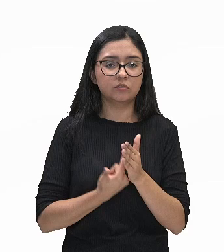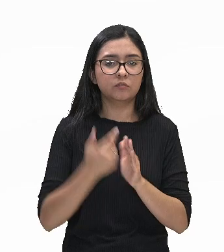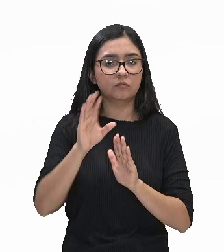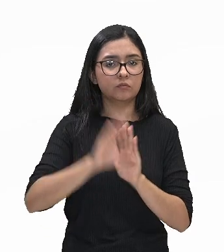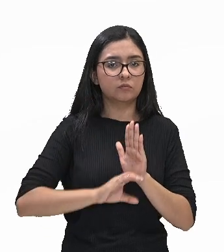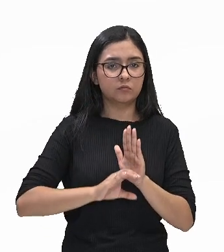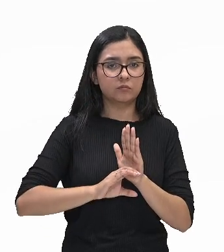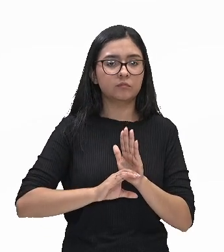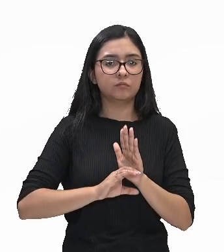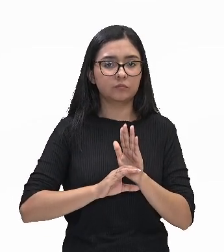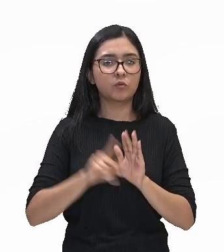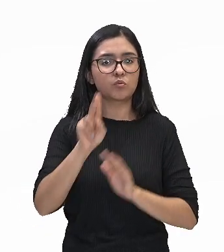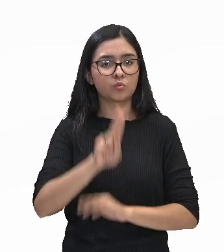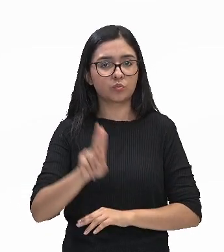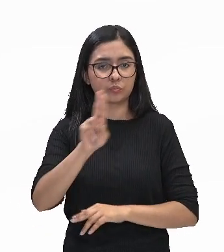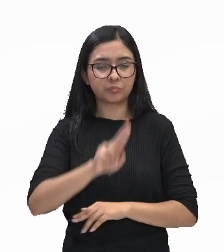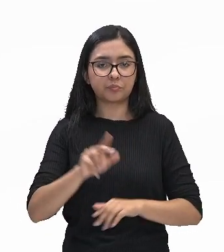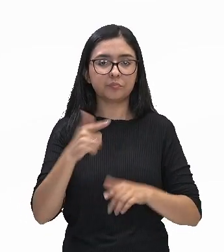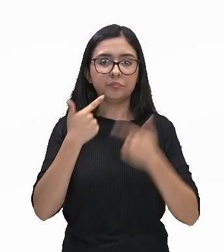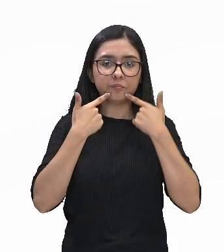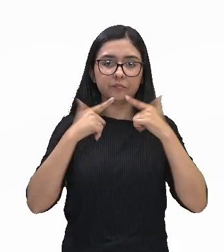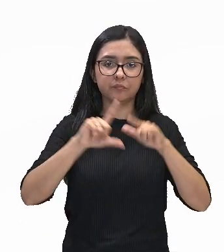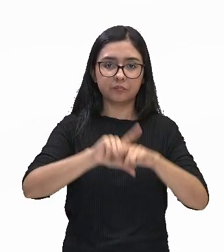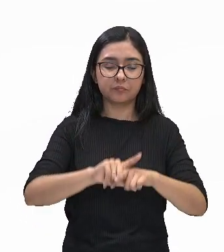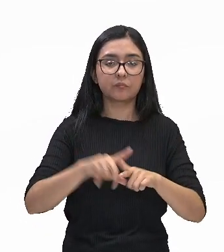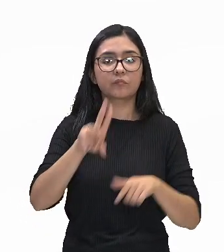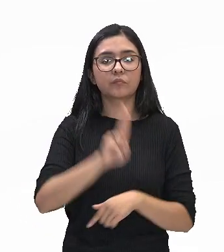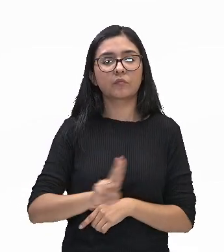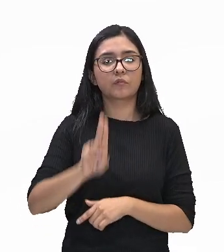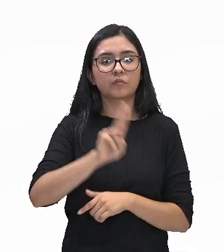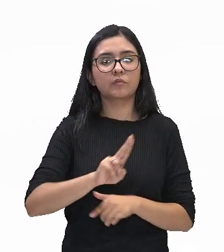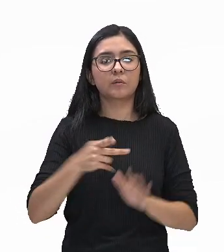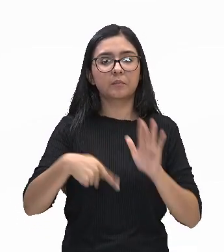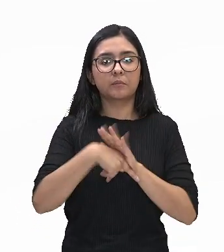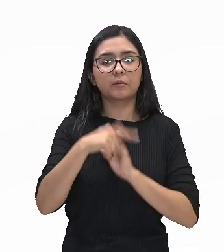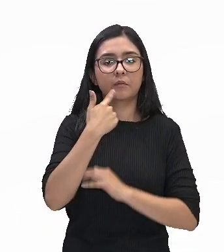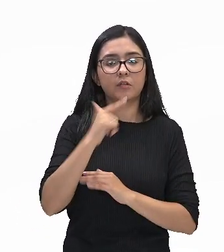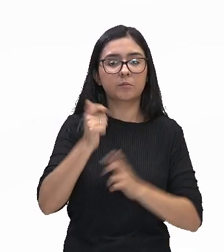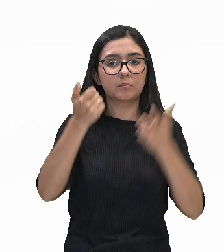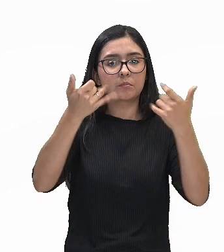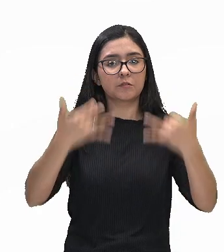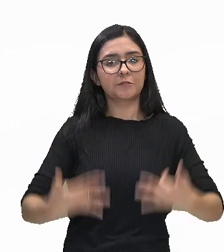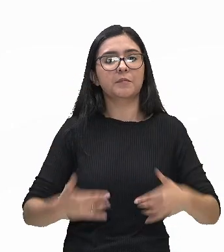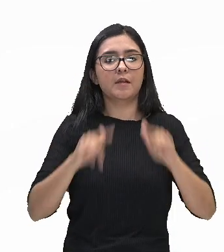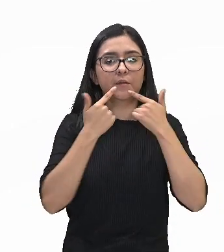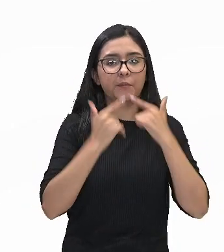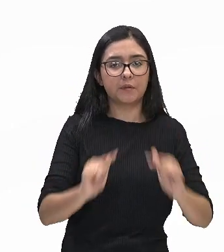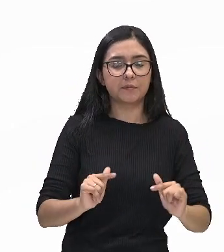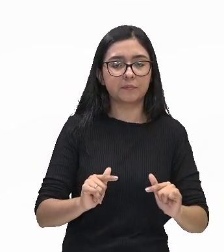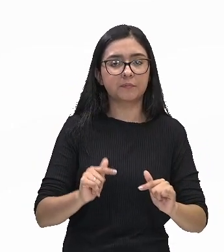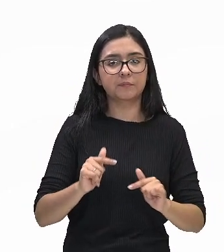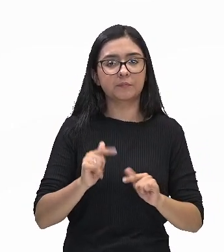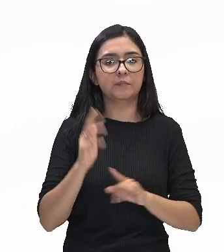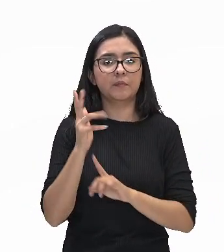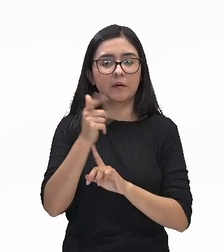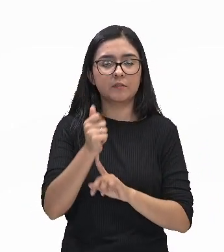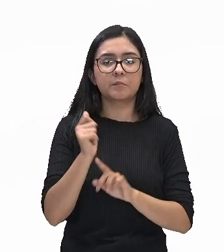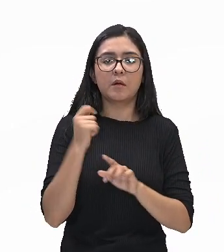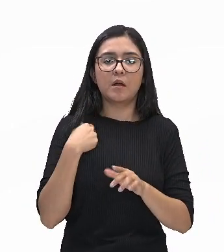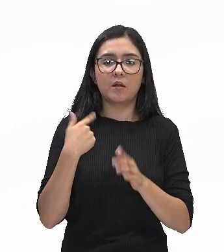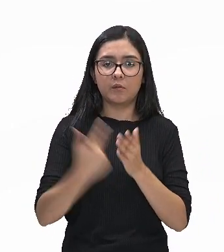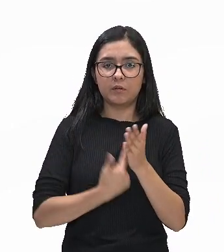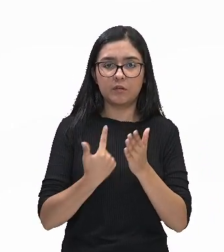a metalinguagem, porque ele está utilizando da língua para explicar uma arte, uma obra que